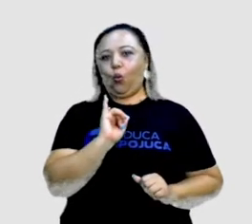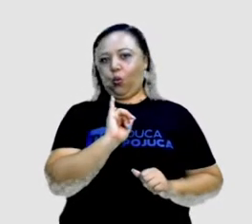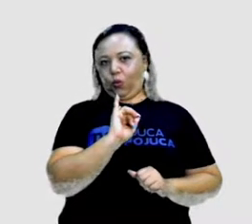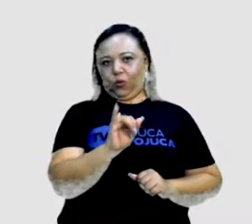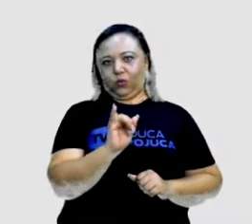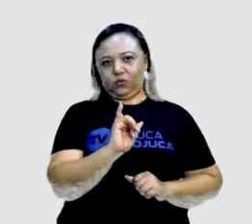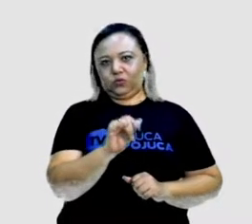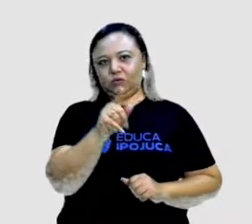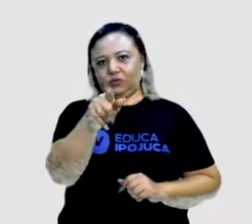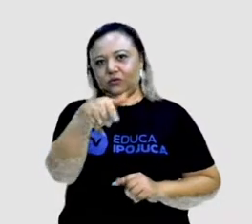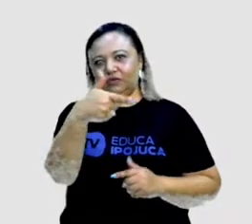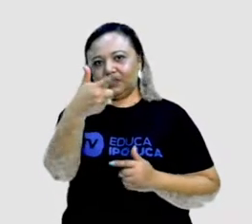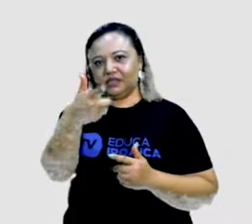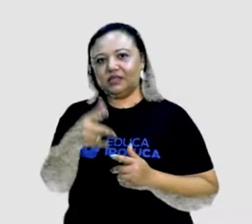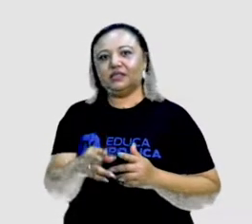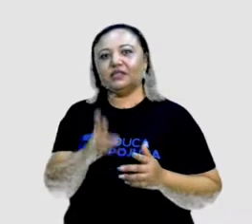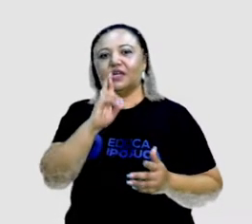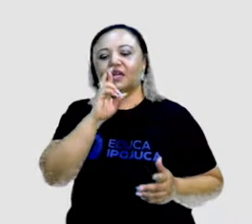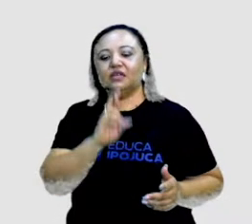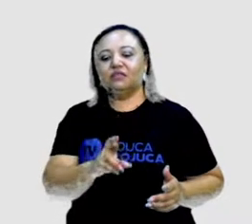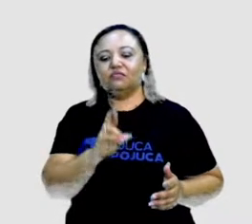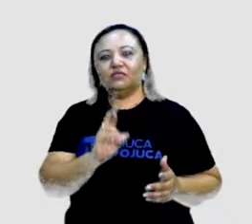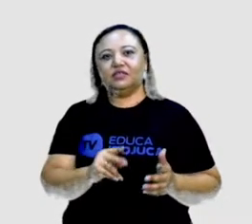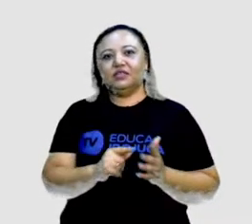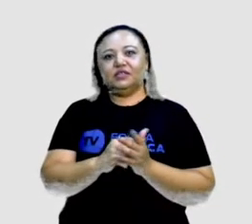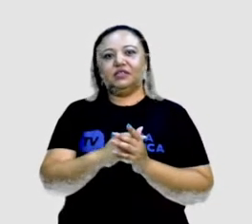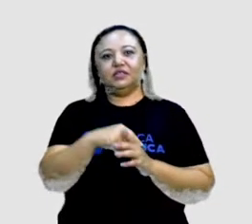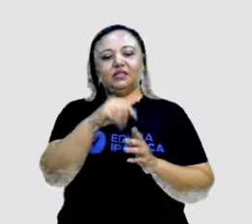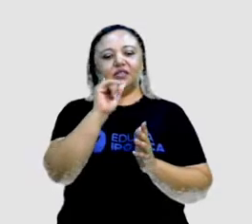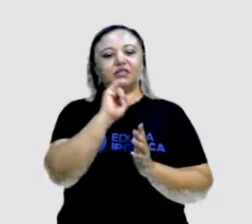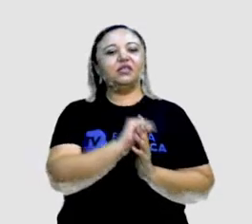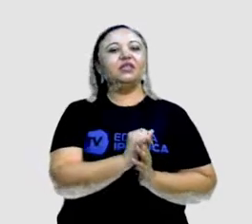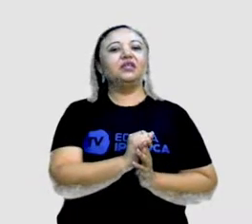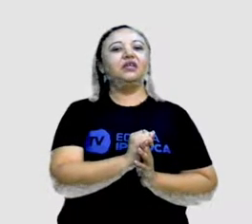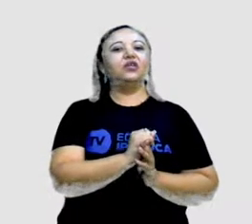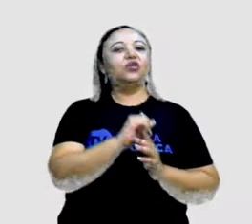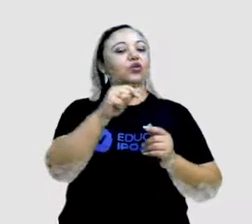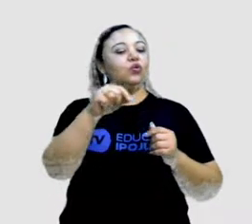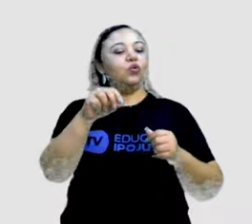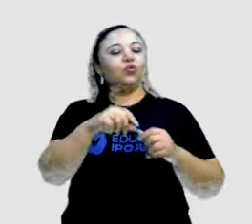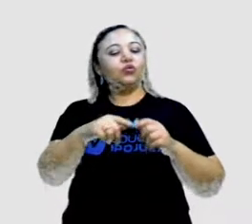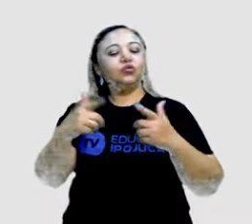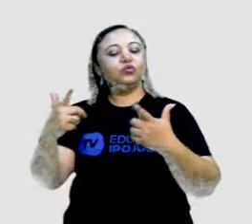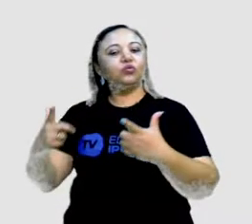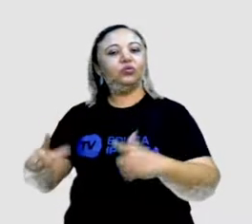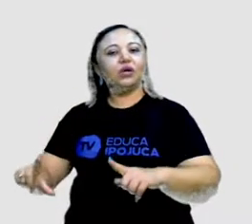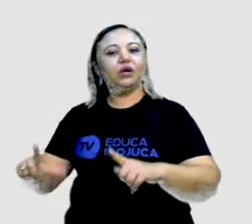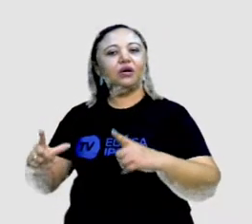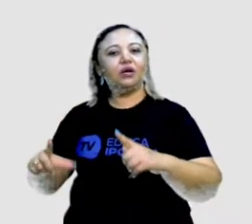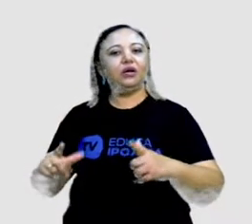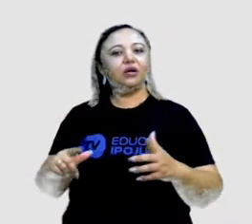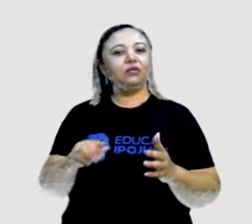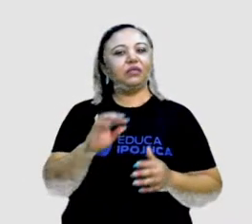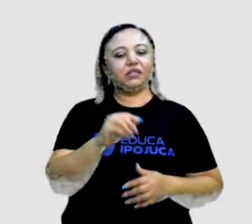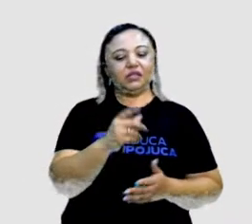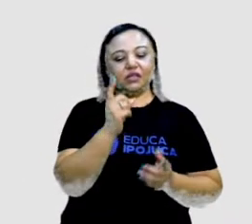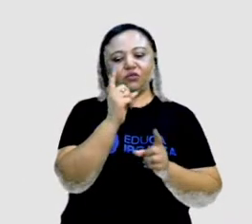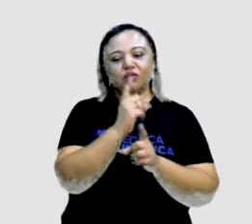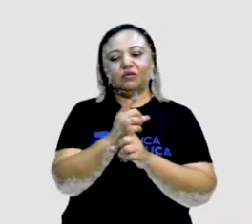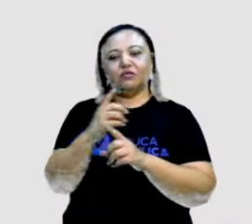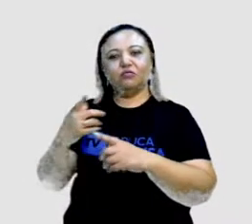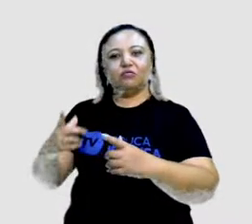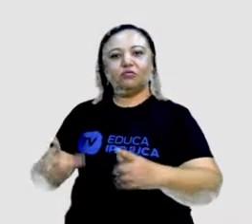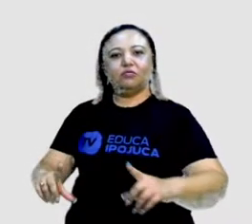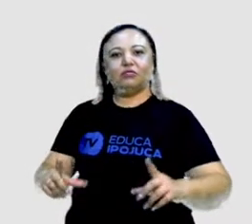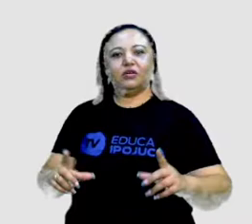Nascimento, onde vocês iam responder o seguinte, identificar no conto. O espaço. A gente viu que o espaço, né, que